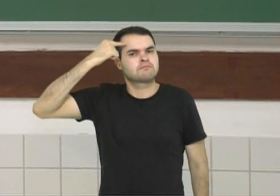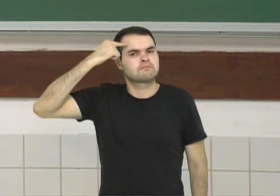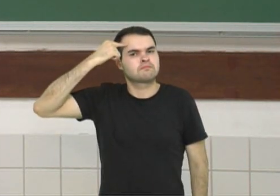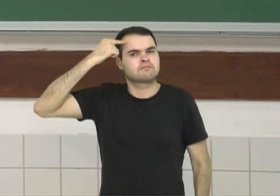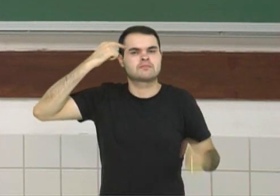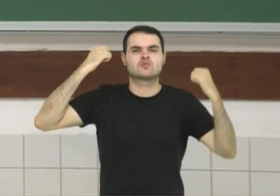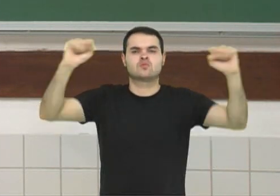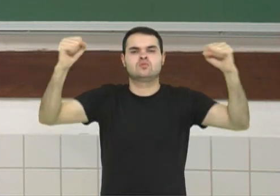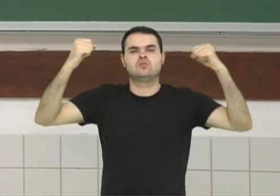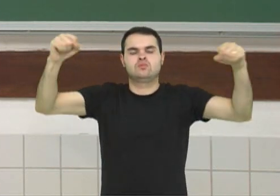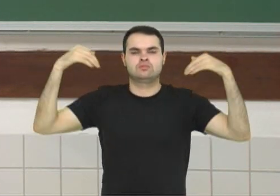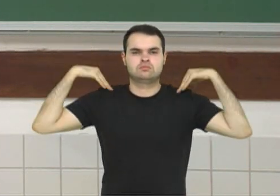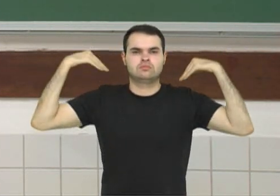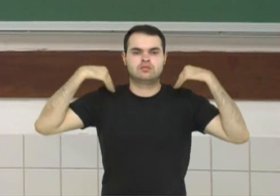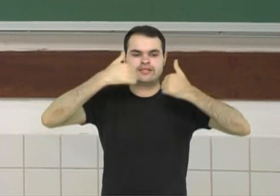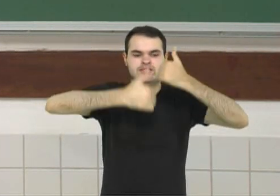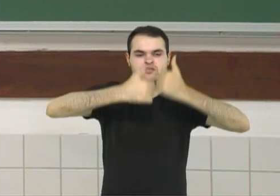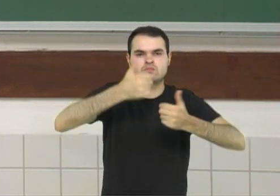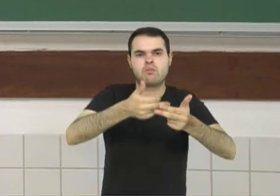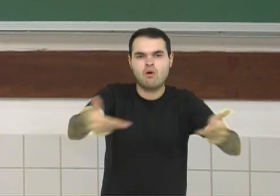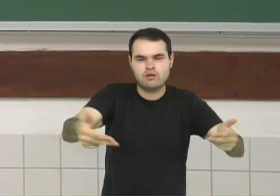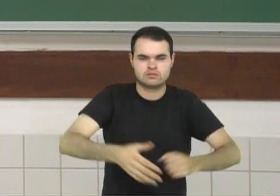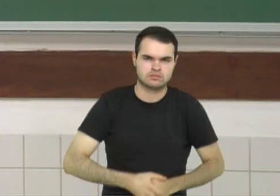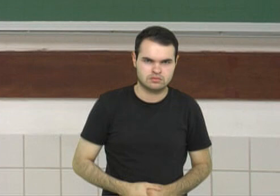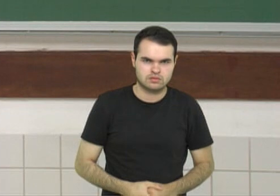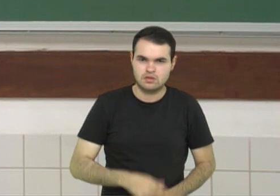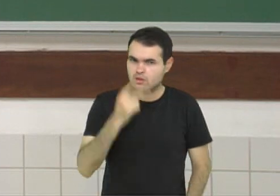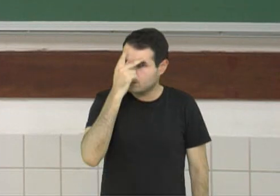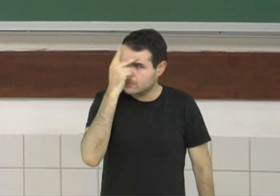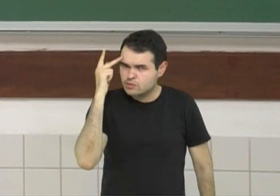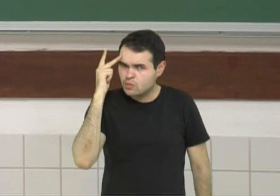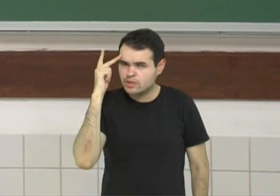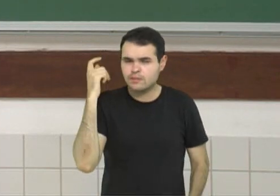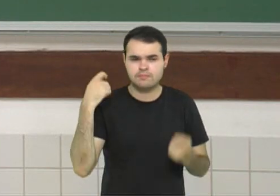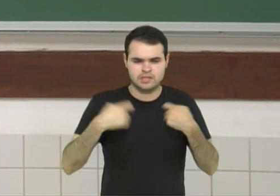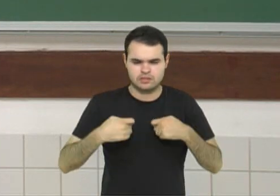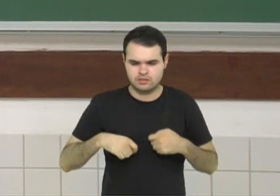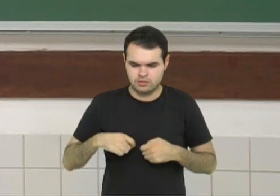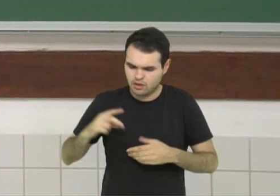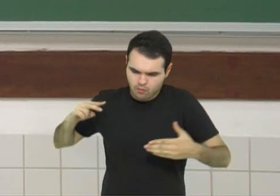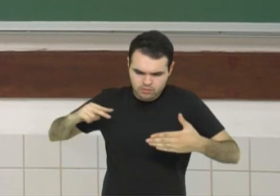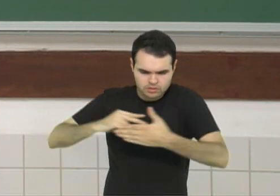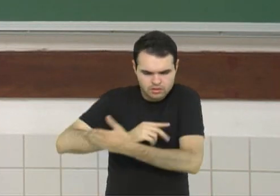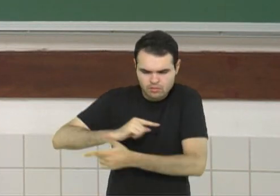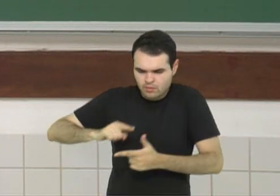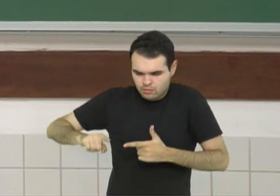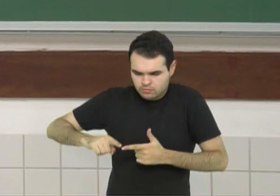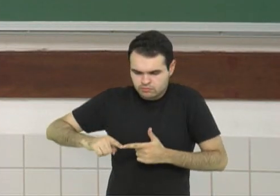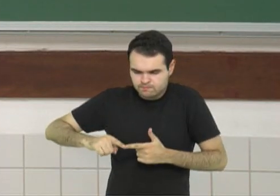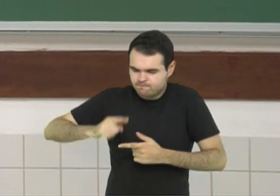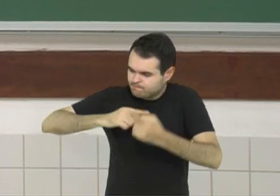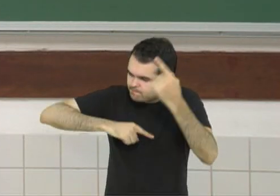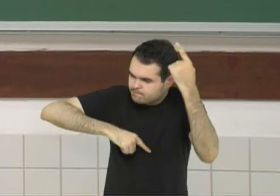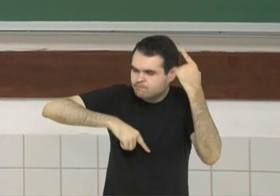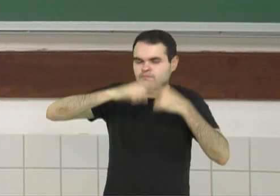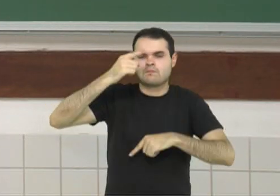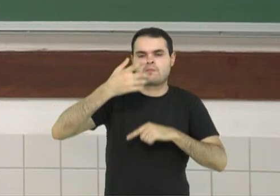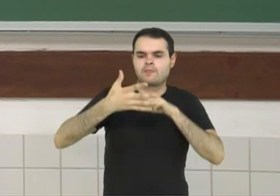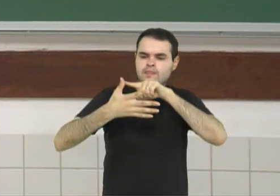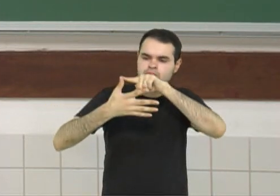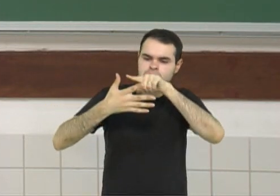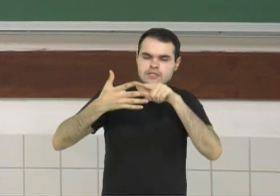educação física, nos esportes, pessoas que acabam tendo que superar a falta de um sentido